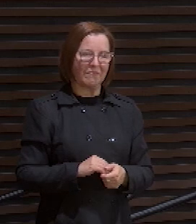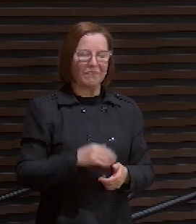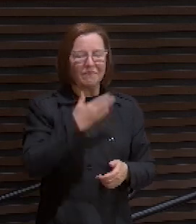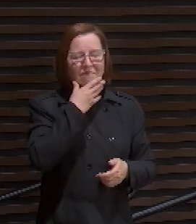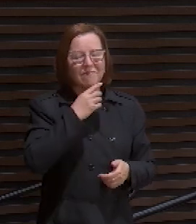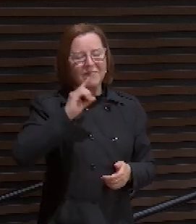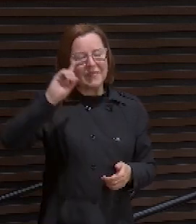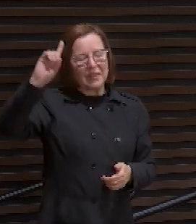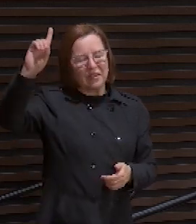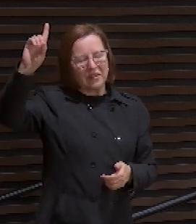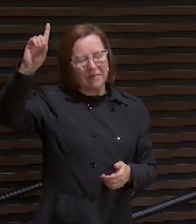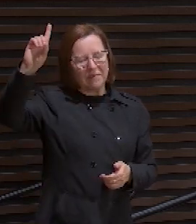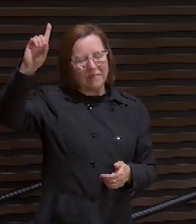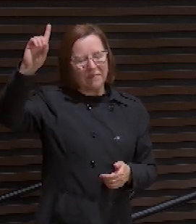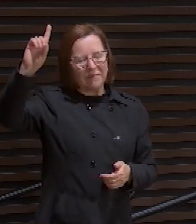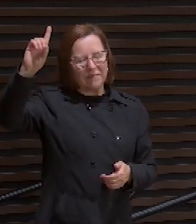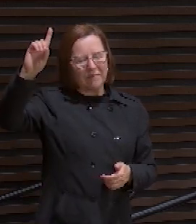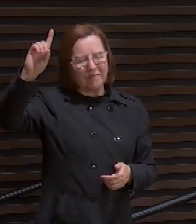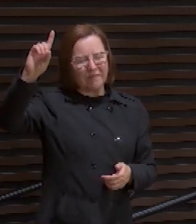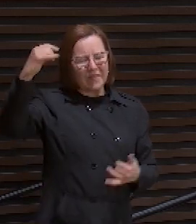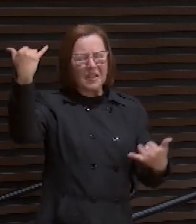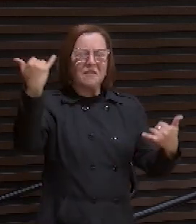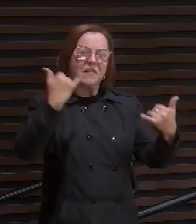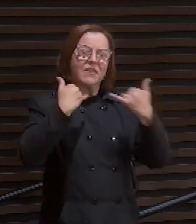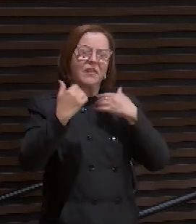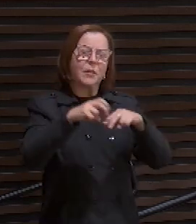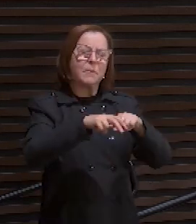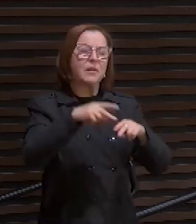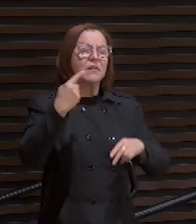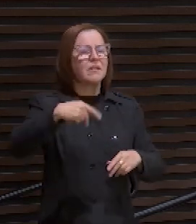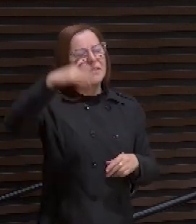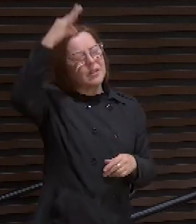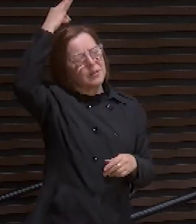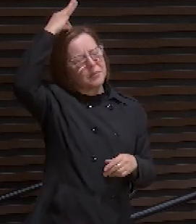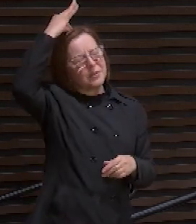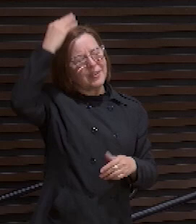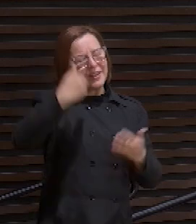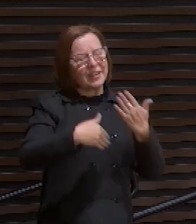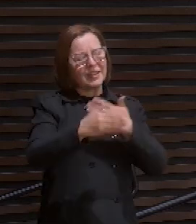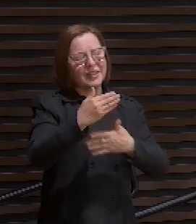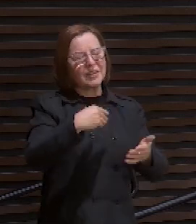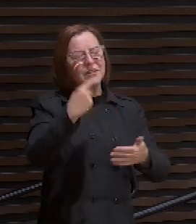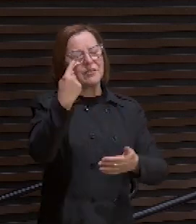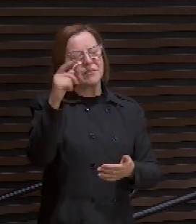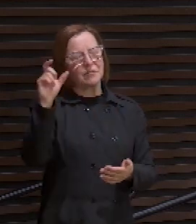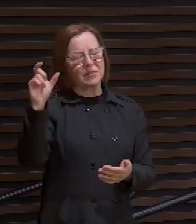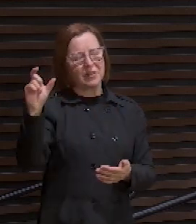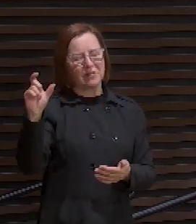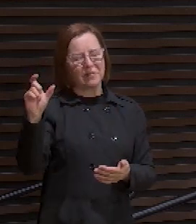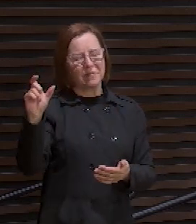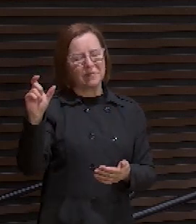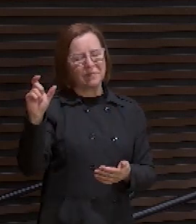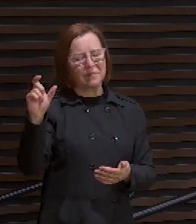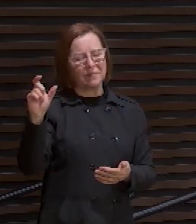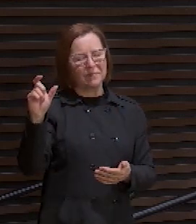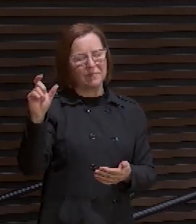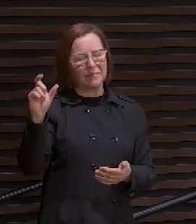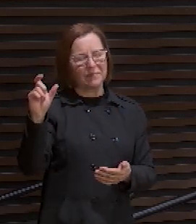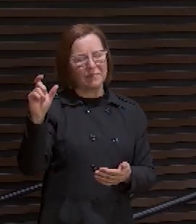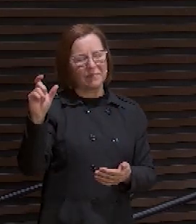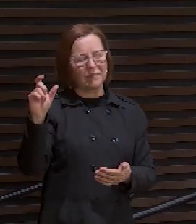Pai, fala conosco pelo teu Espírito através da tua palavra.